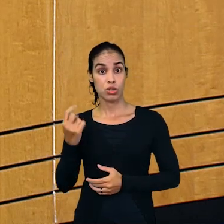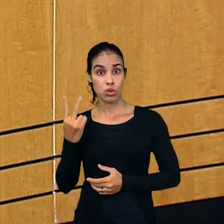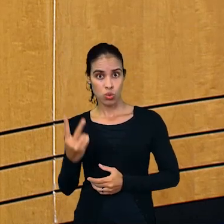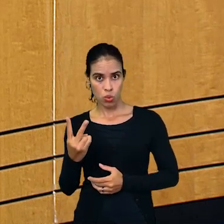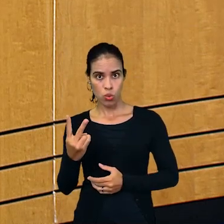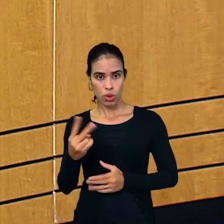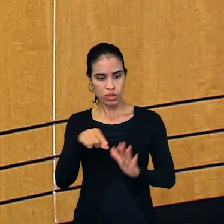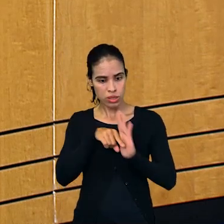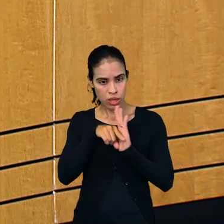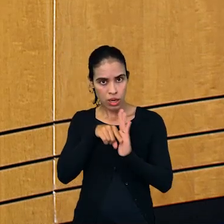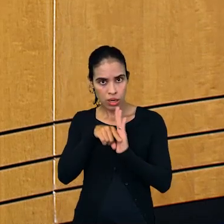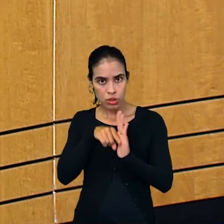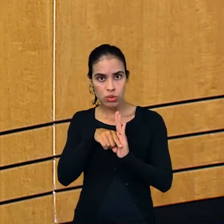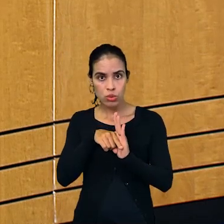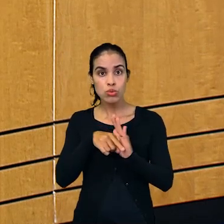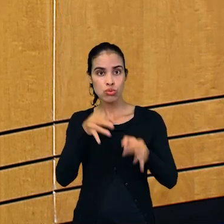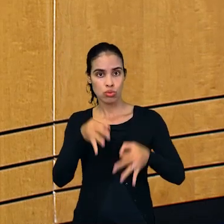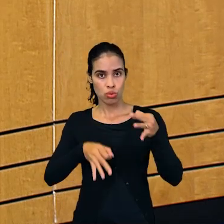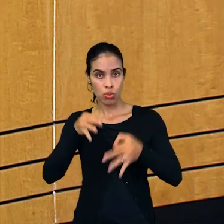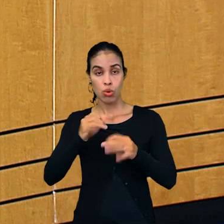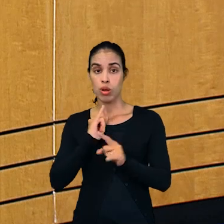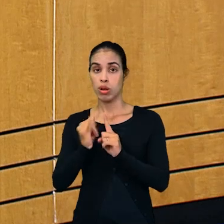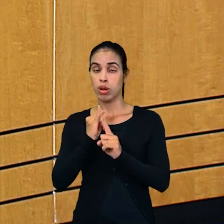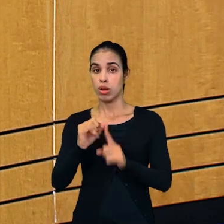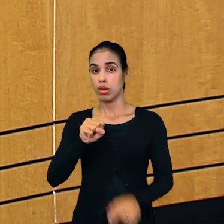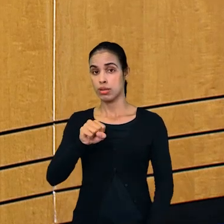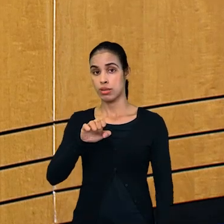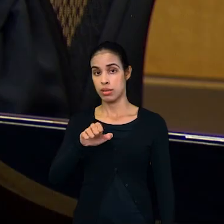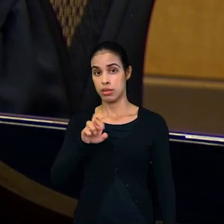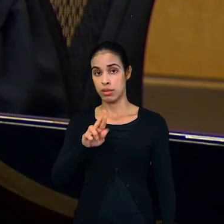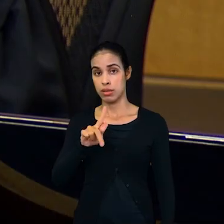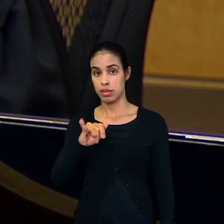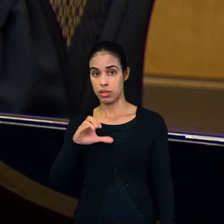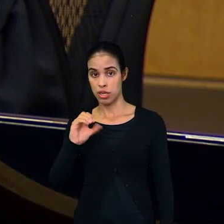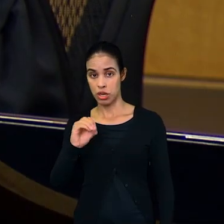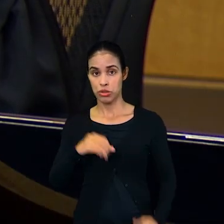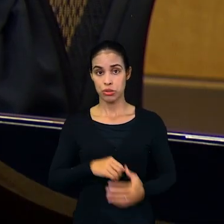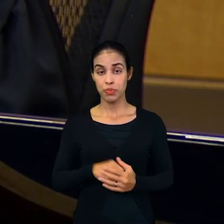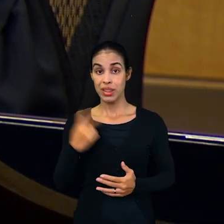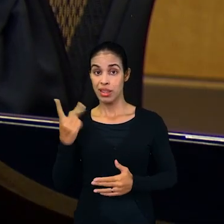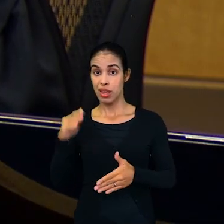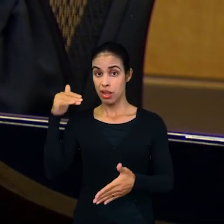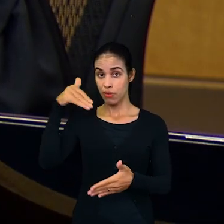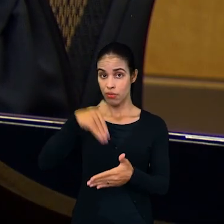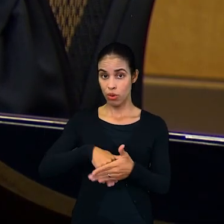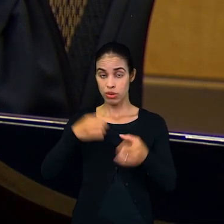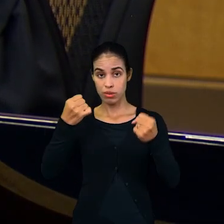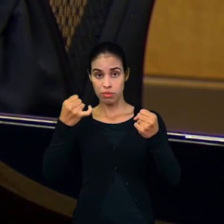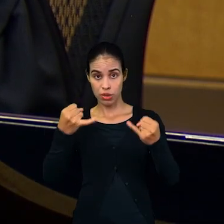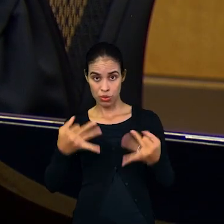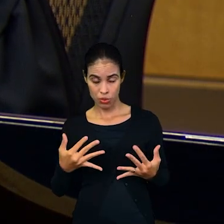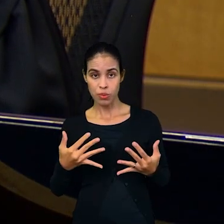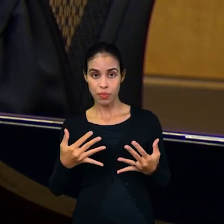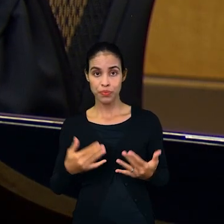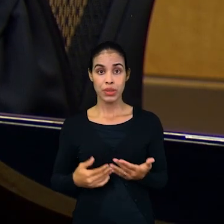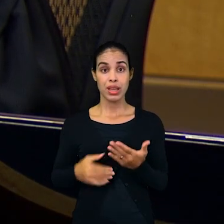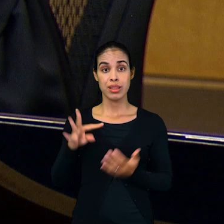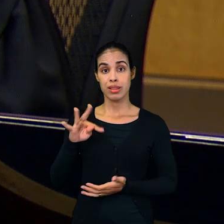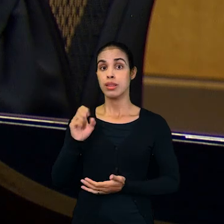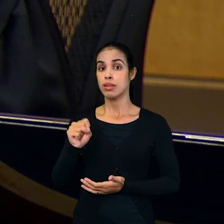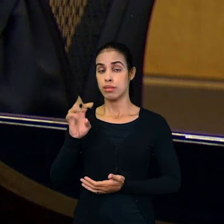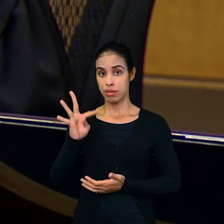2 de Dissídios Individuais, sob a relatoria do ministro Sérgio Martins. No voto, o ministro explicou